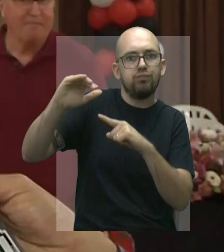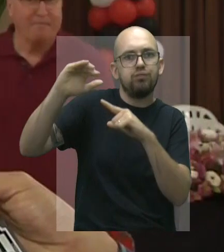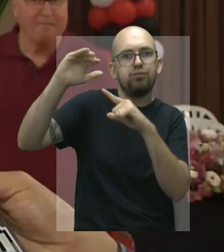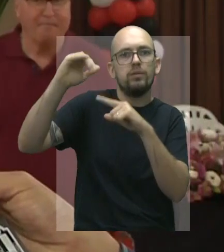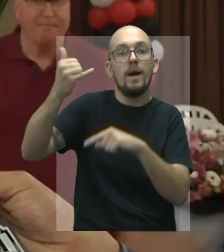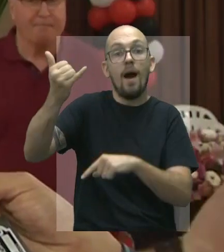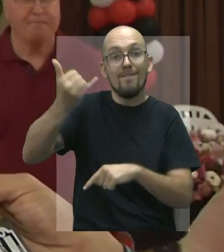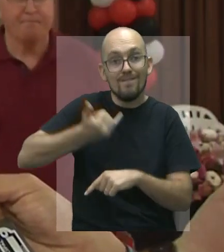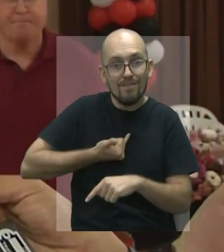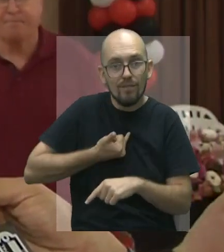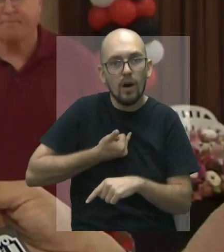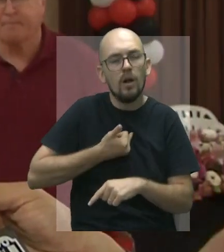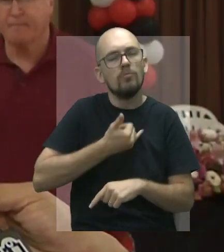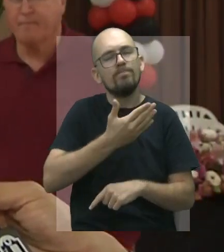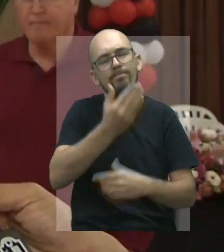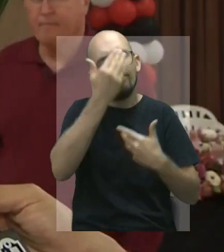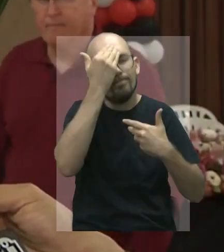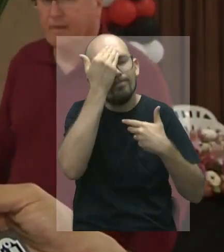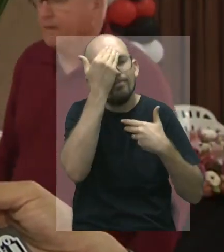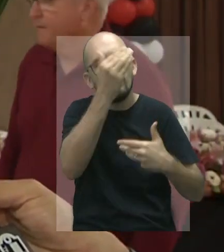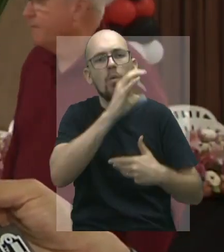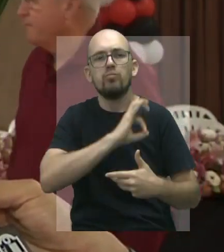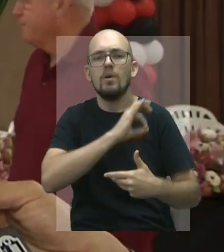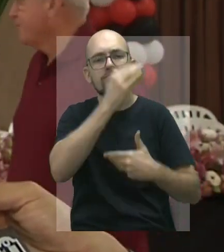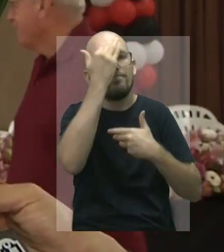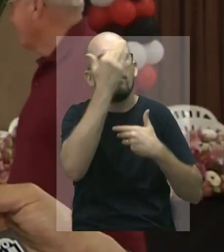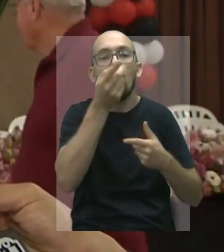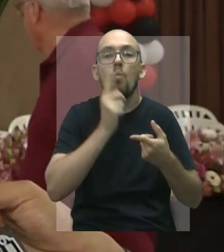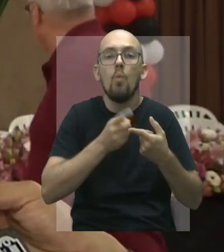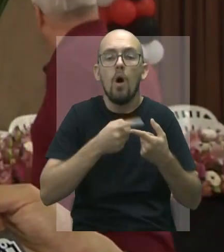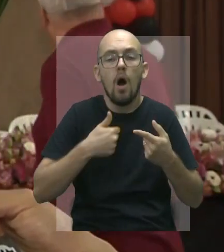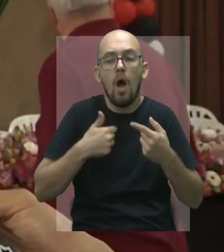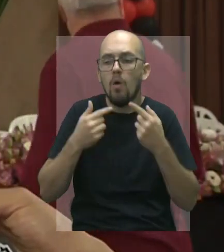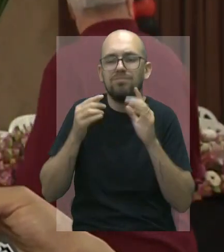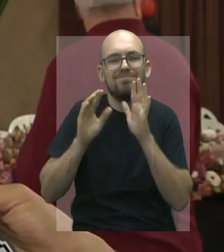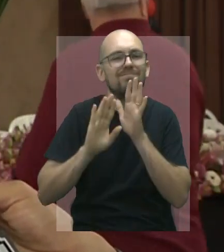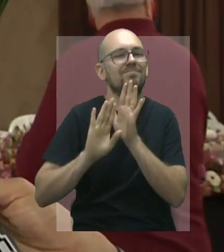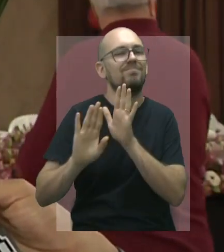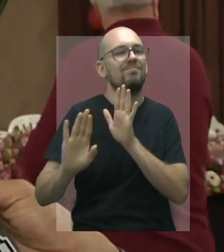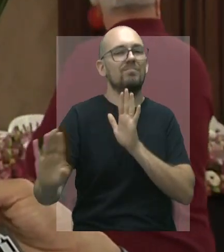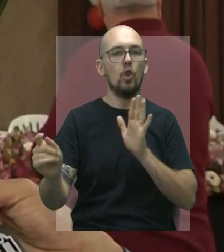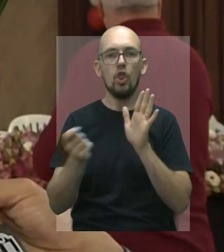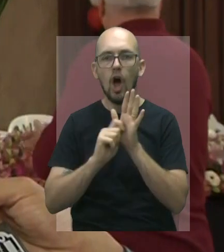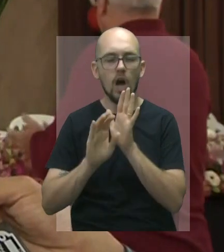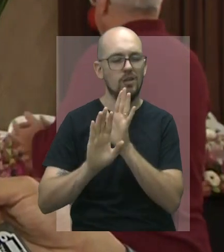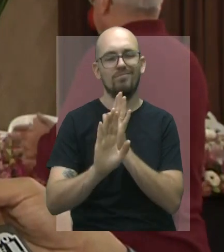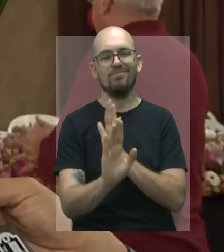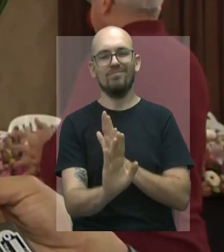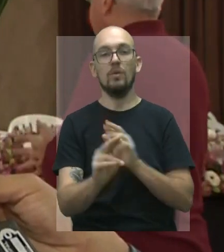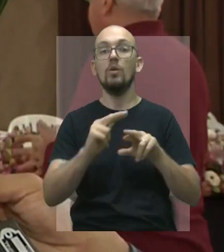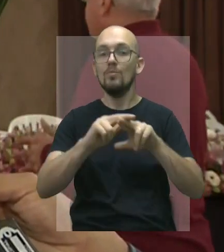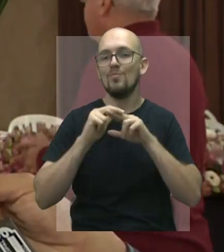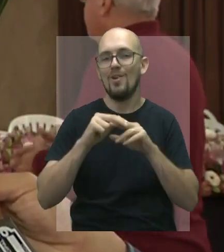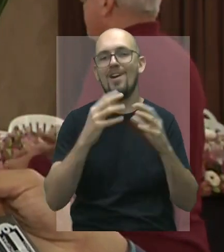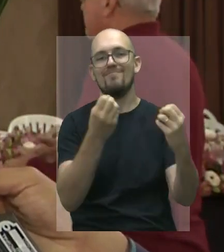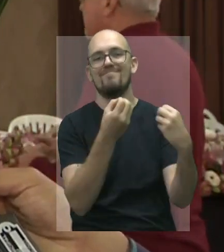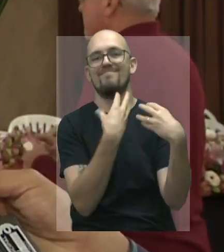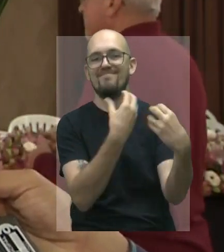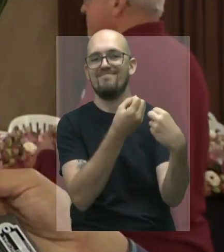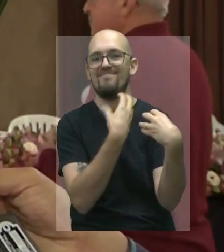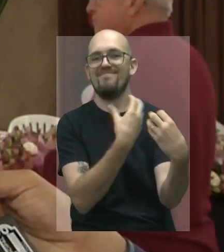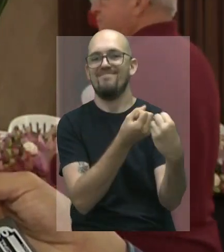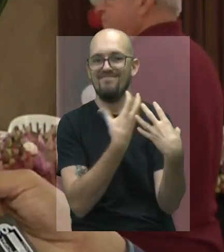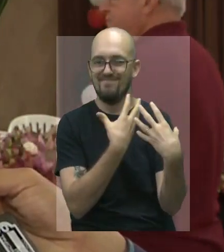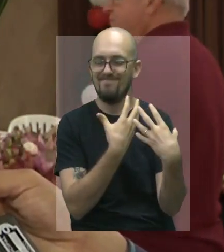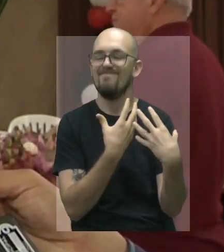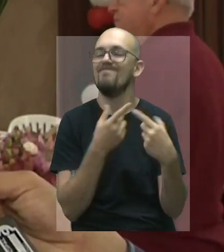que evitaram de entrar no mundo das drogas por conta de ter sido aluno ProERD. Então, para nós, isso não tem preço, né? O